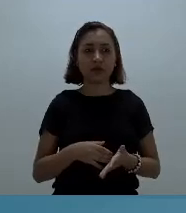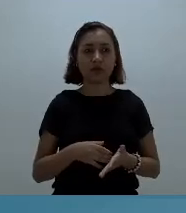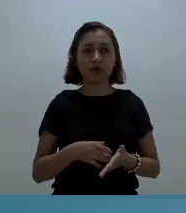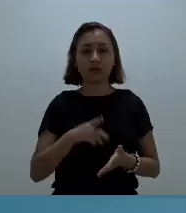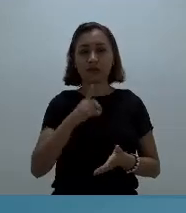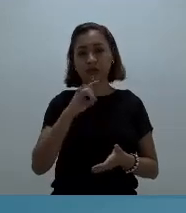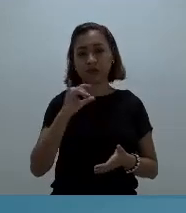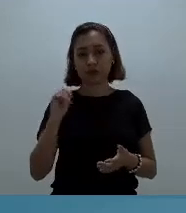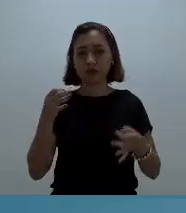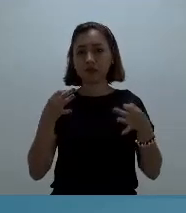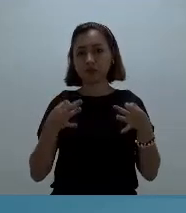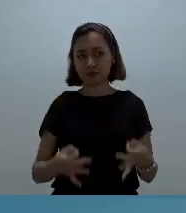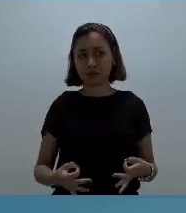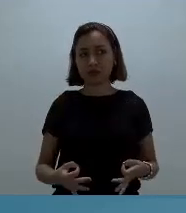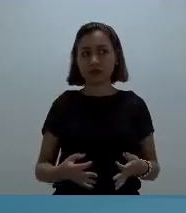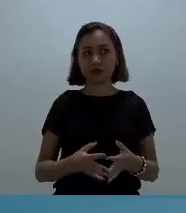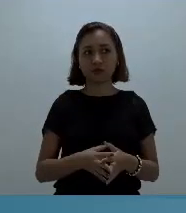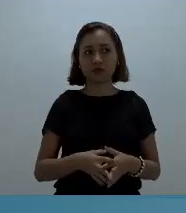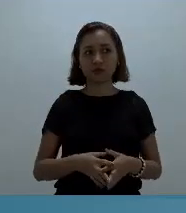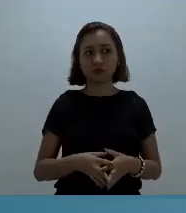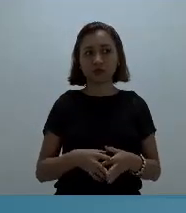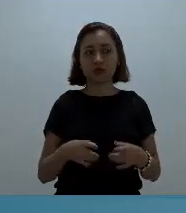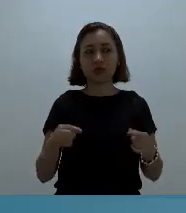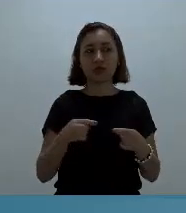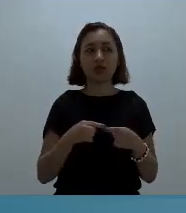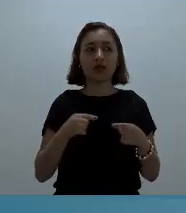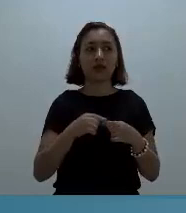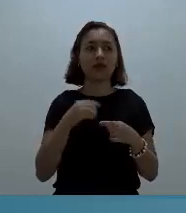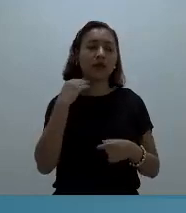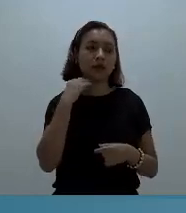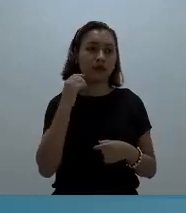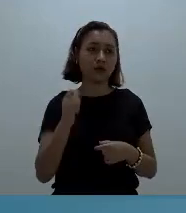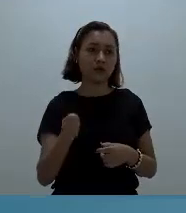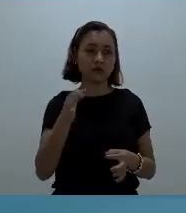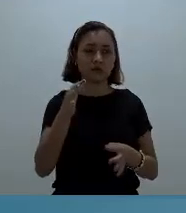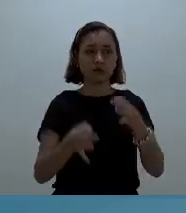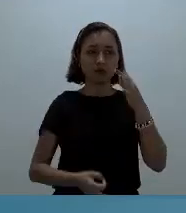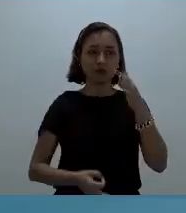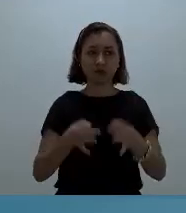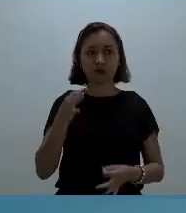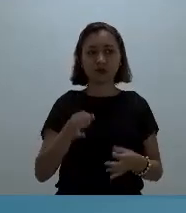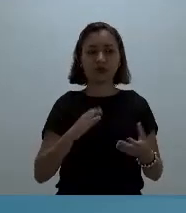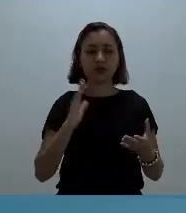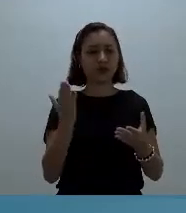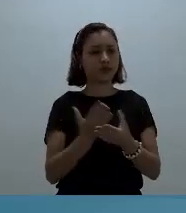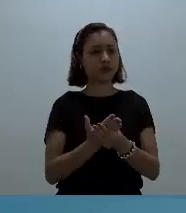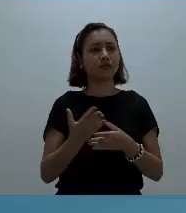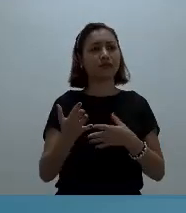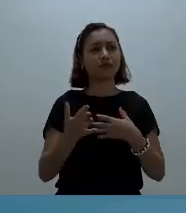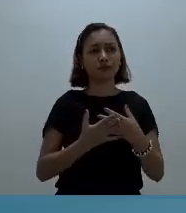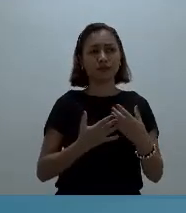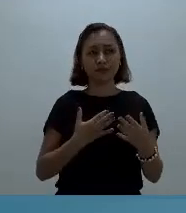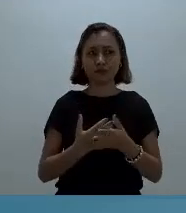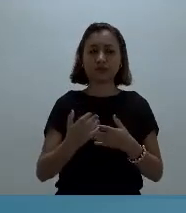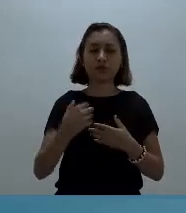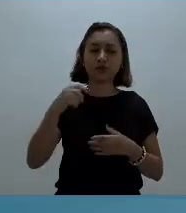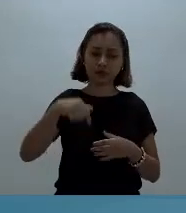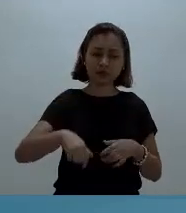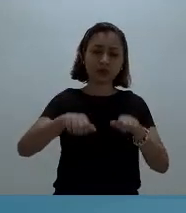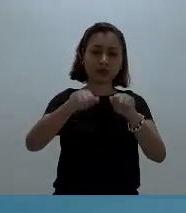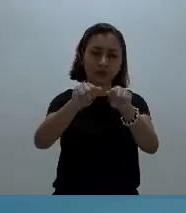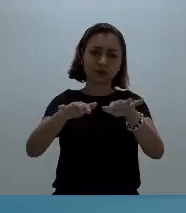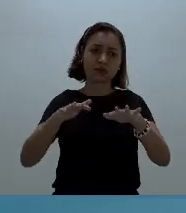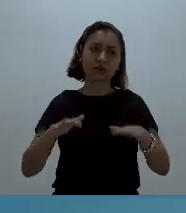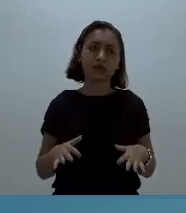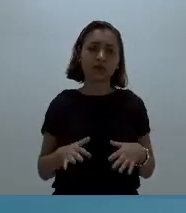relator requerer o afastamento do magistrado em qualquer caso do processo administrativo ao plenário, o qual decidirá por uma maioria absoluta.